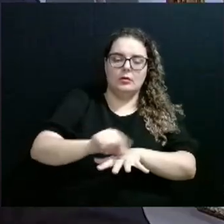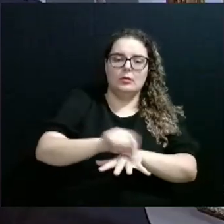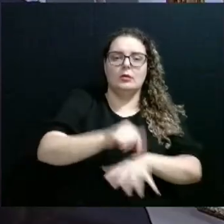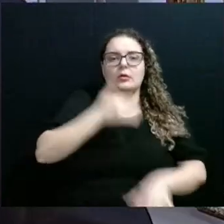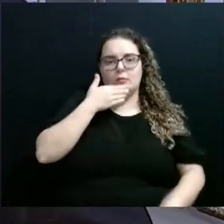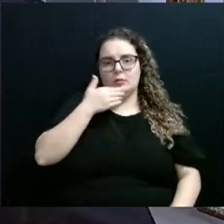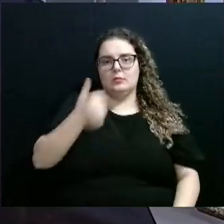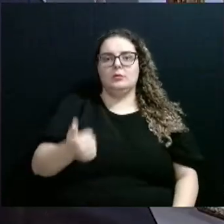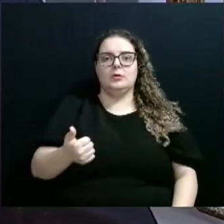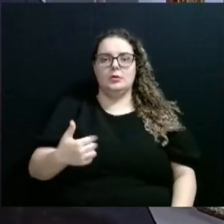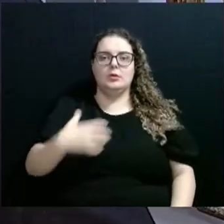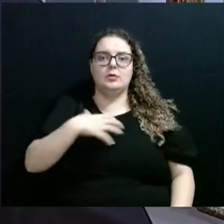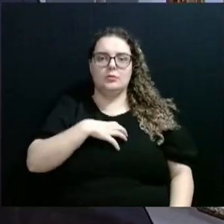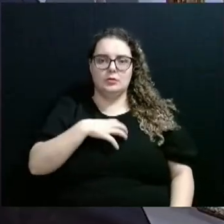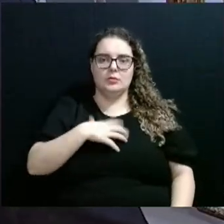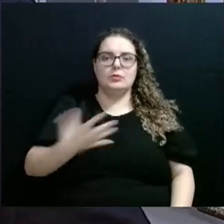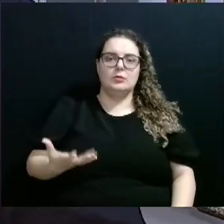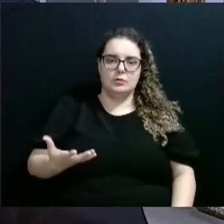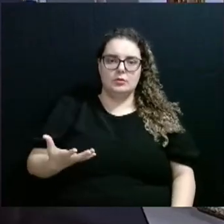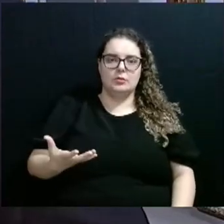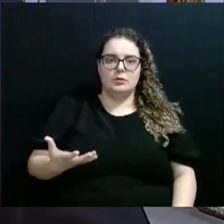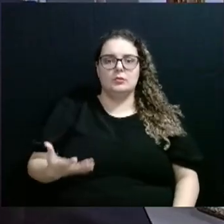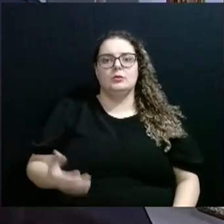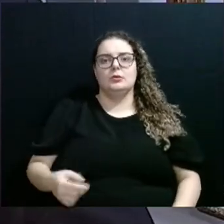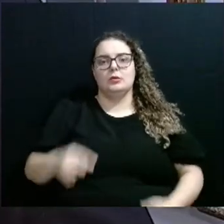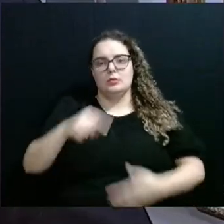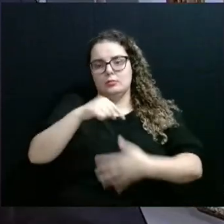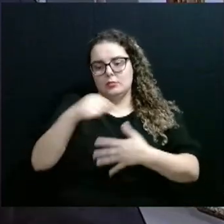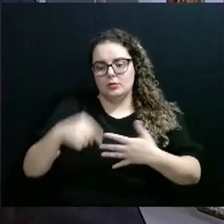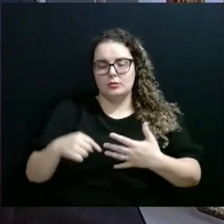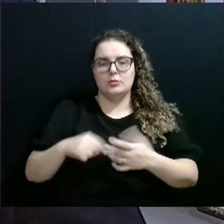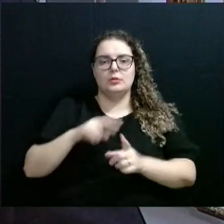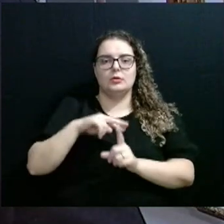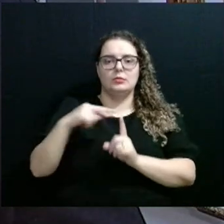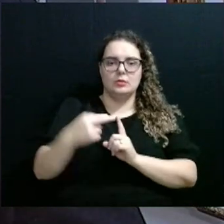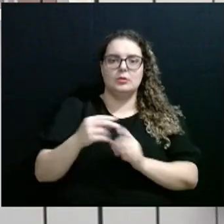aqui, né, do ponto de vista tecnológico e de inteligência na nossa cidade.